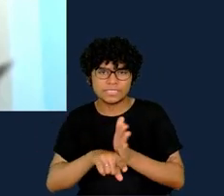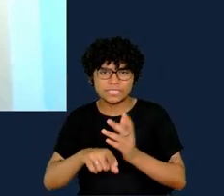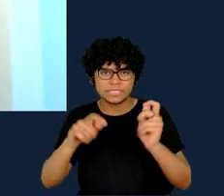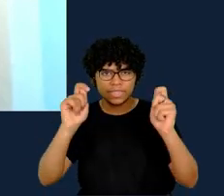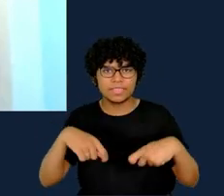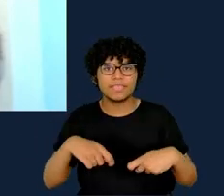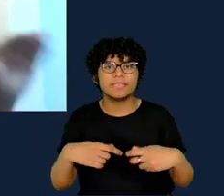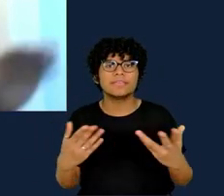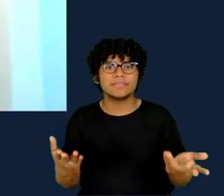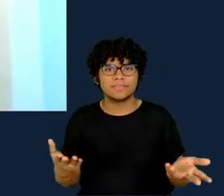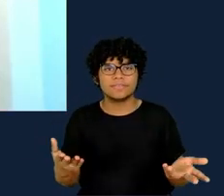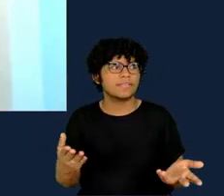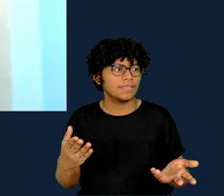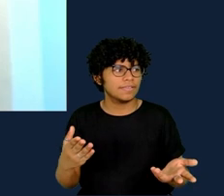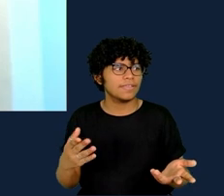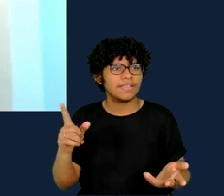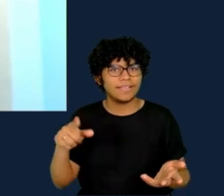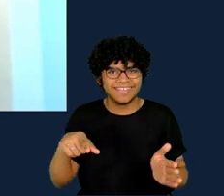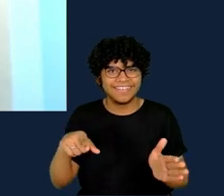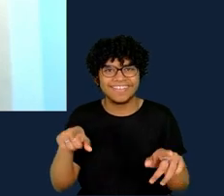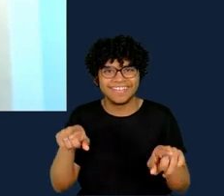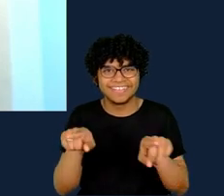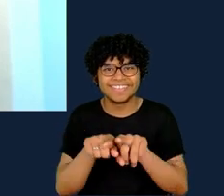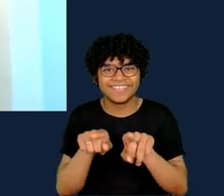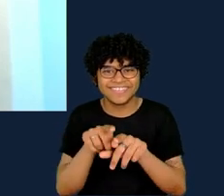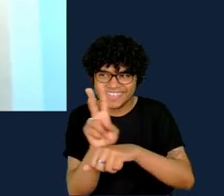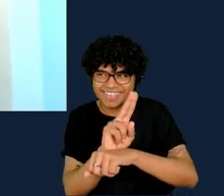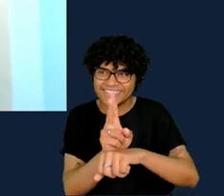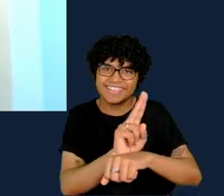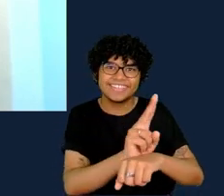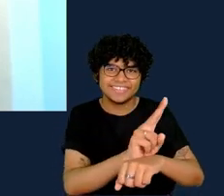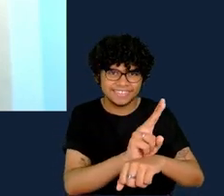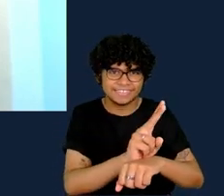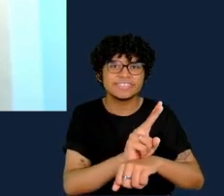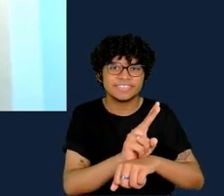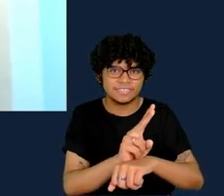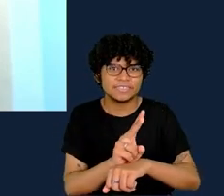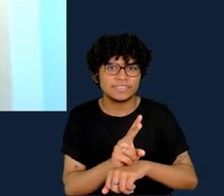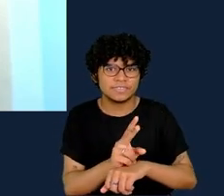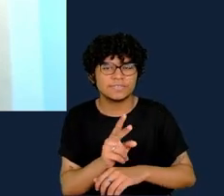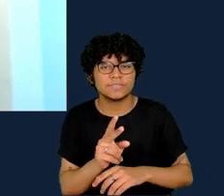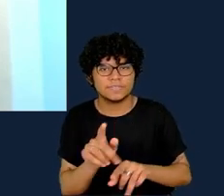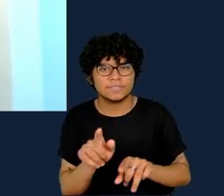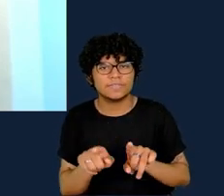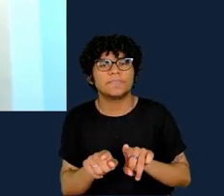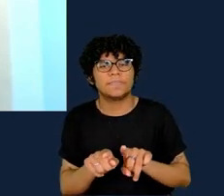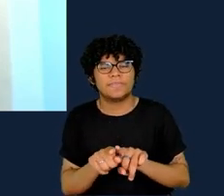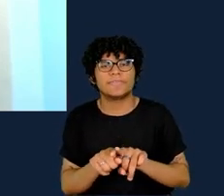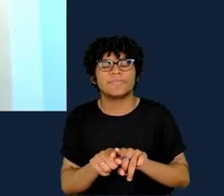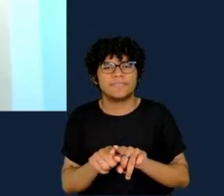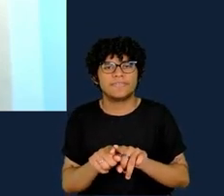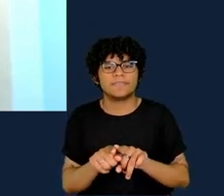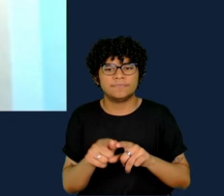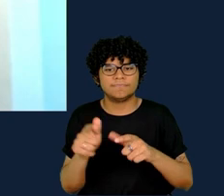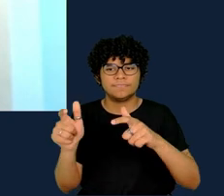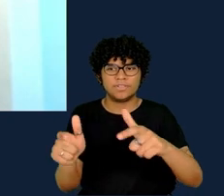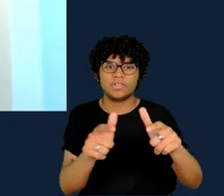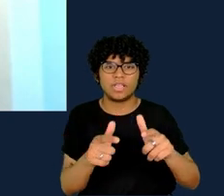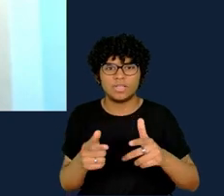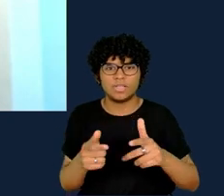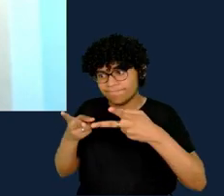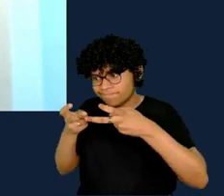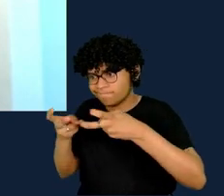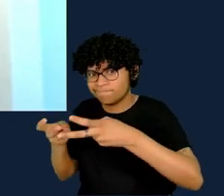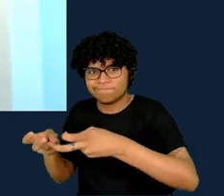para também, sabe, monitorar o desmatamento, ou então lugares de mineração. Acho